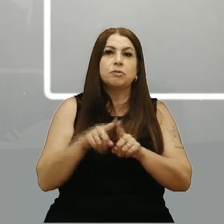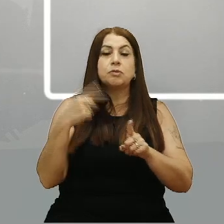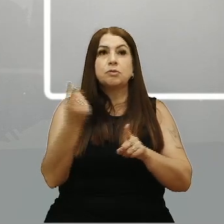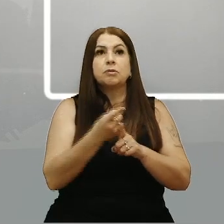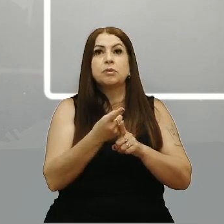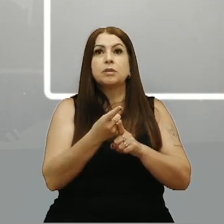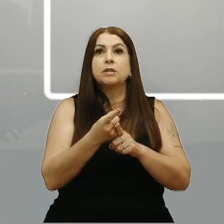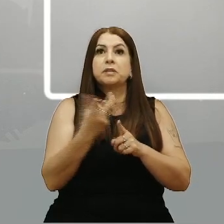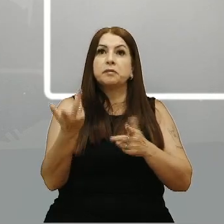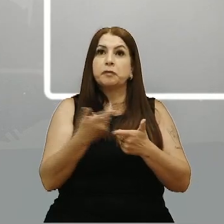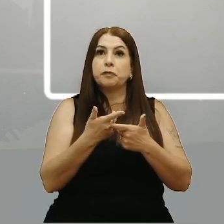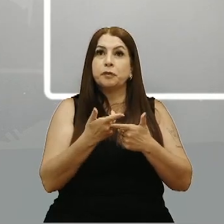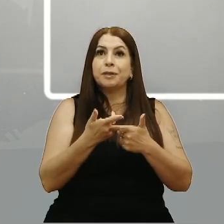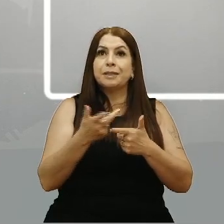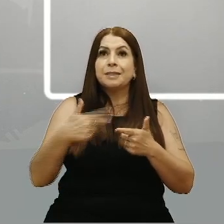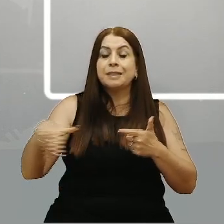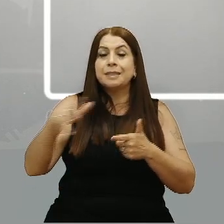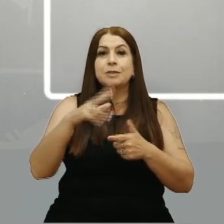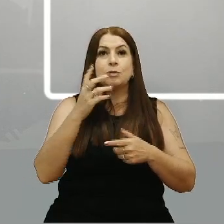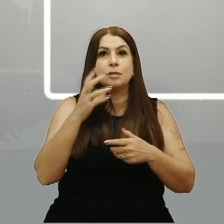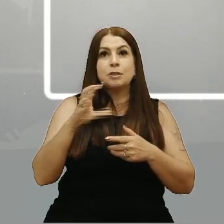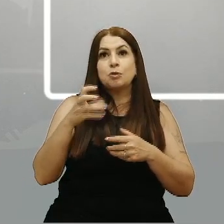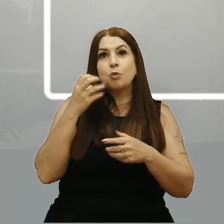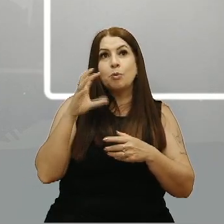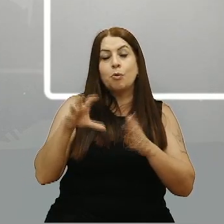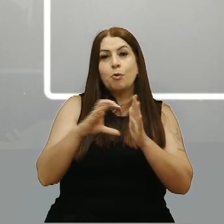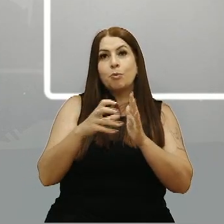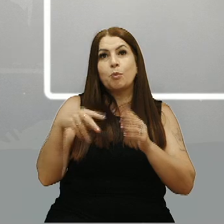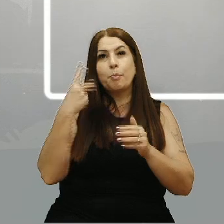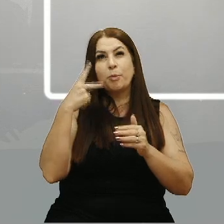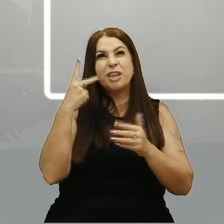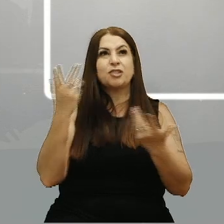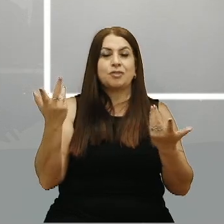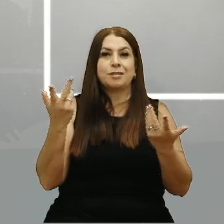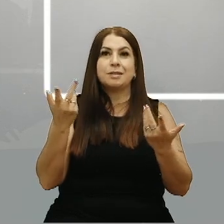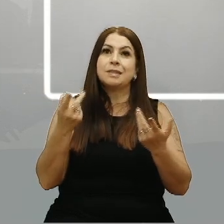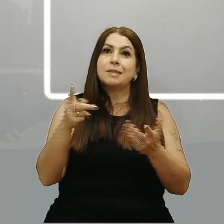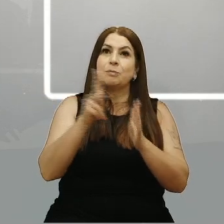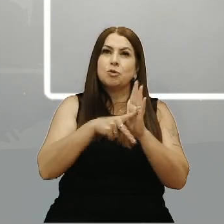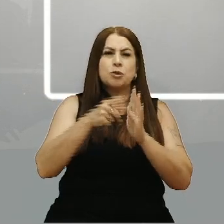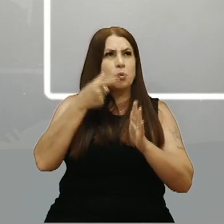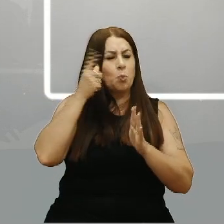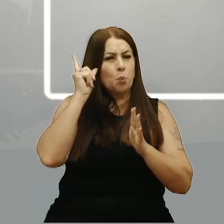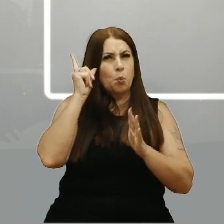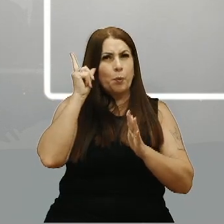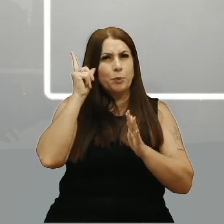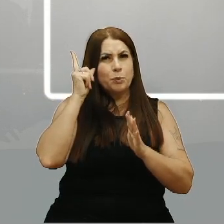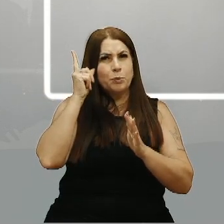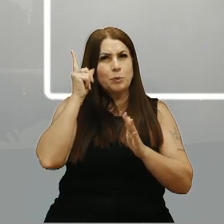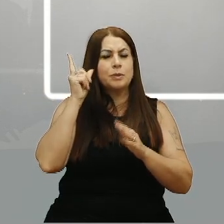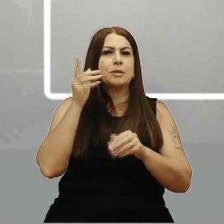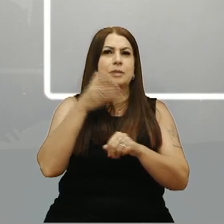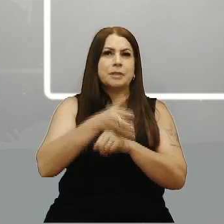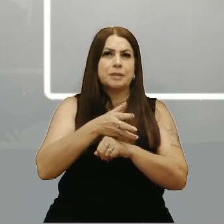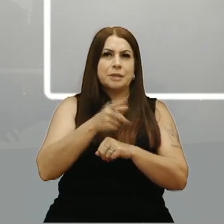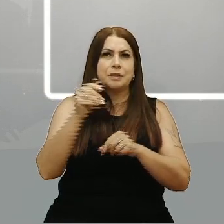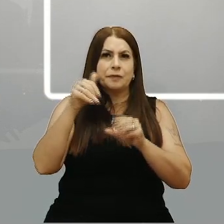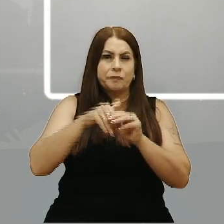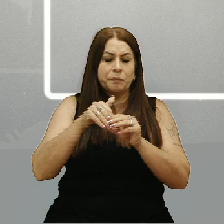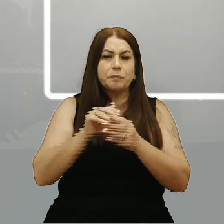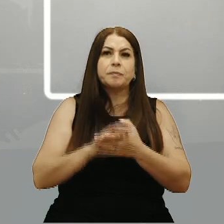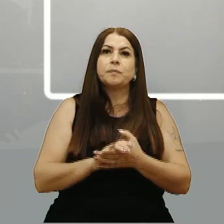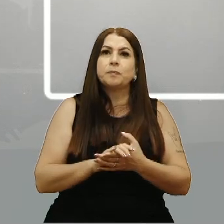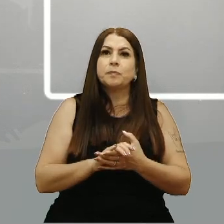sim acomodações políticas. Esse projeto chegou ontem, acho que a gente teve acesso, esse aqui que nós vamos estar